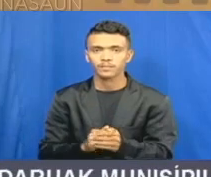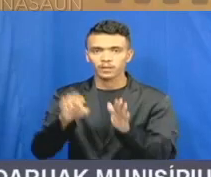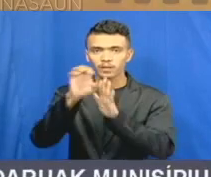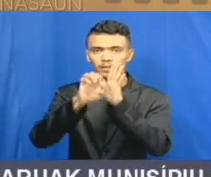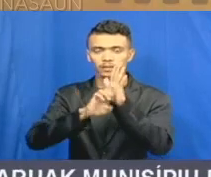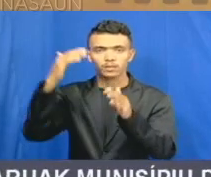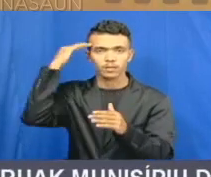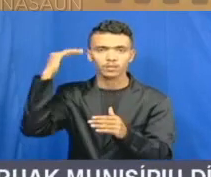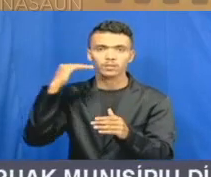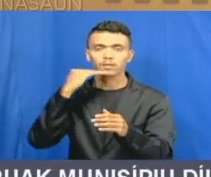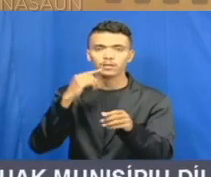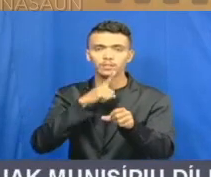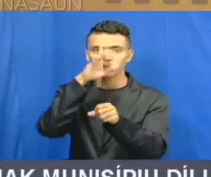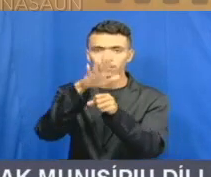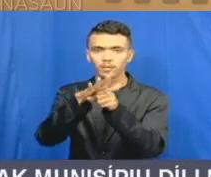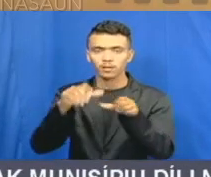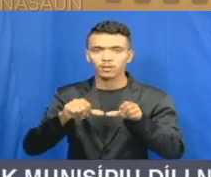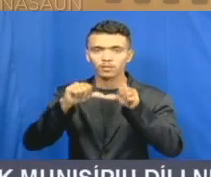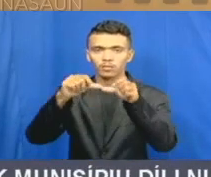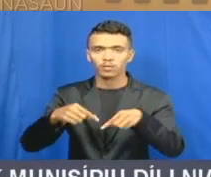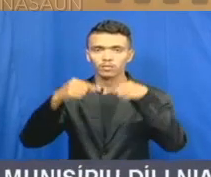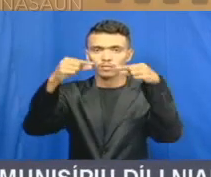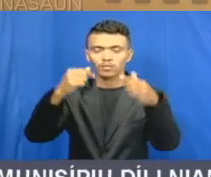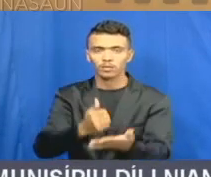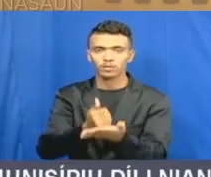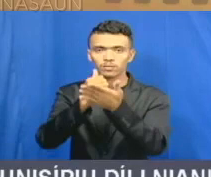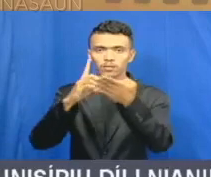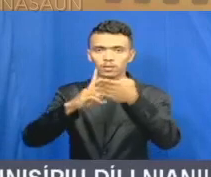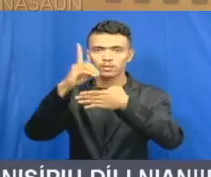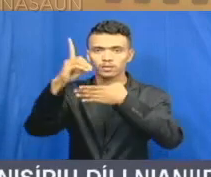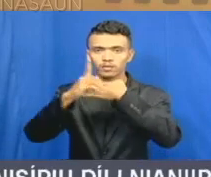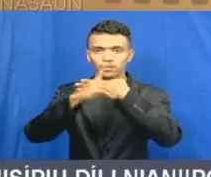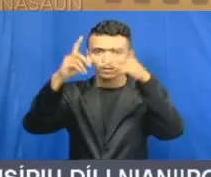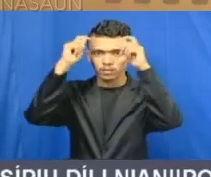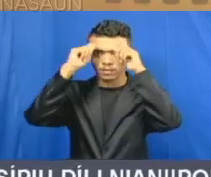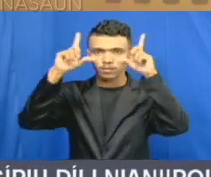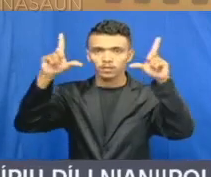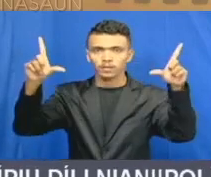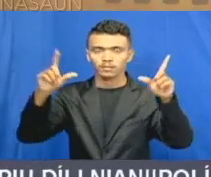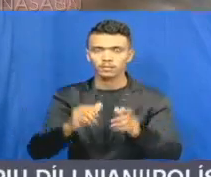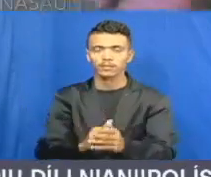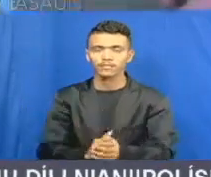Estado Coreia Sul compromete continuar o apoio para desenvolvimento Timor-Leste.